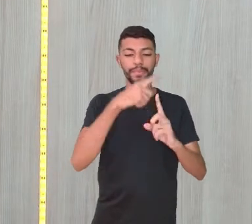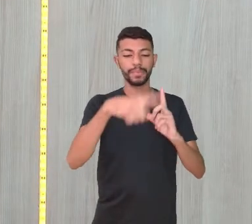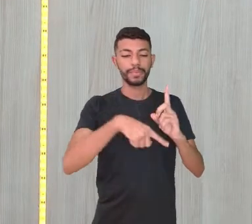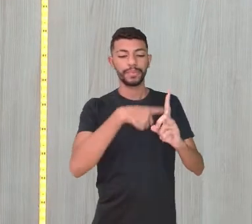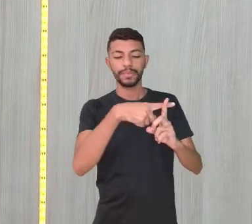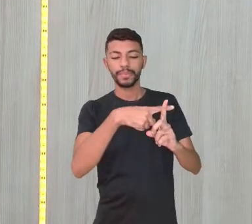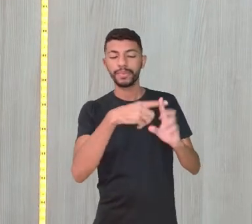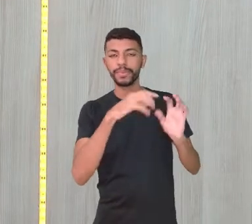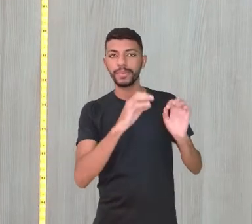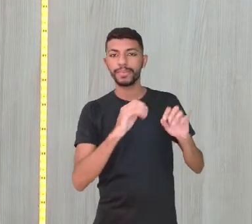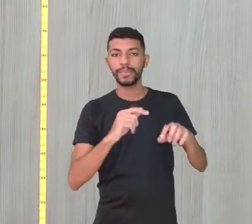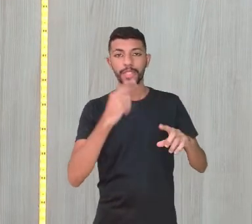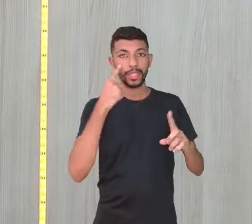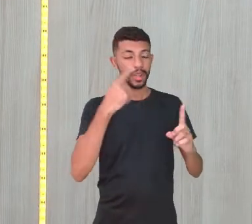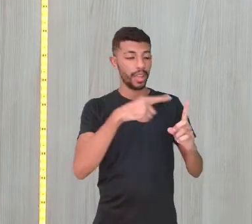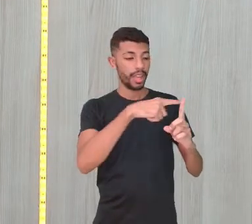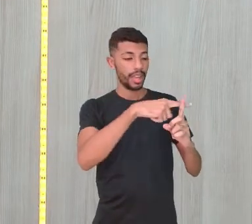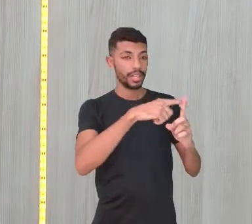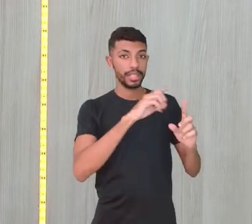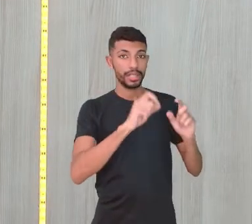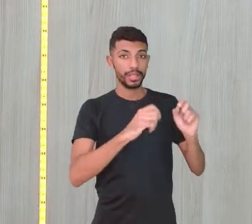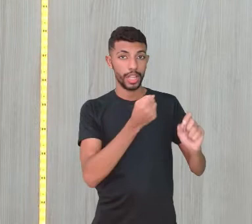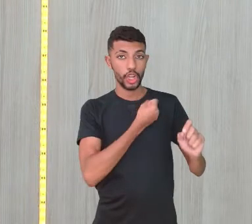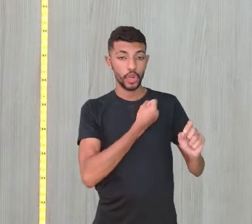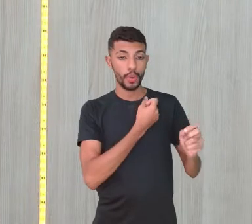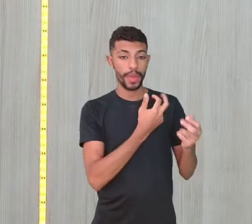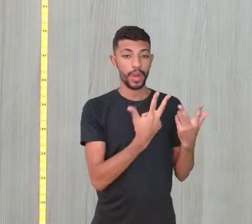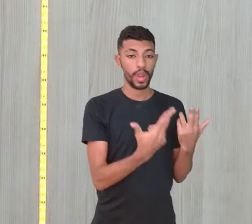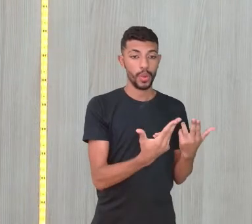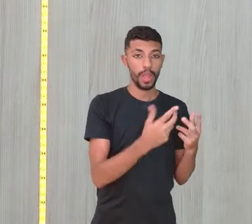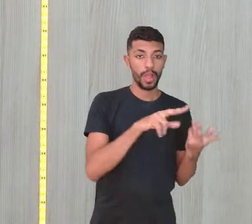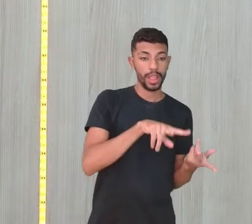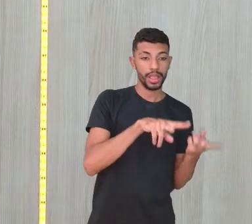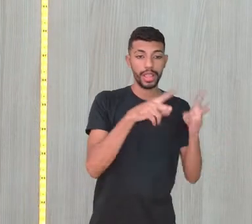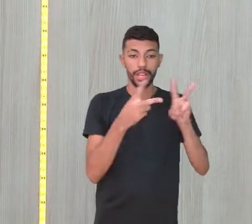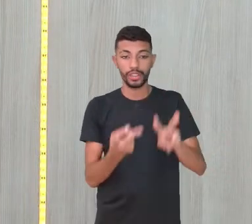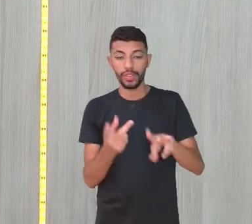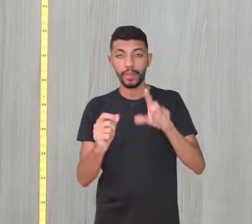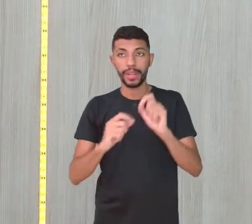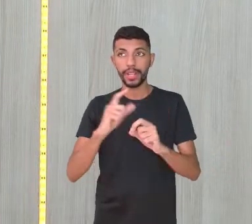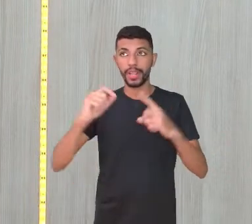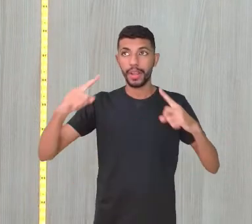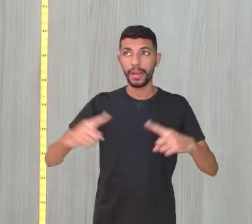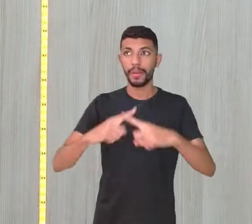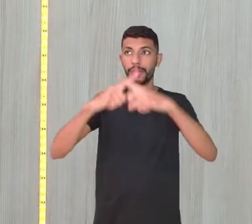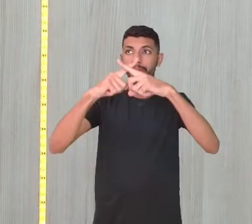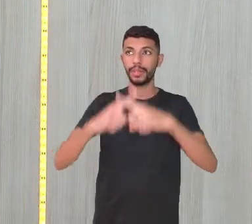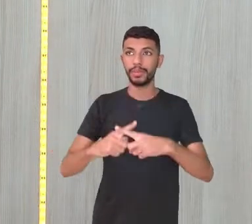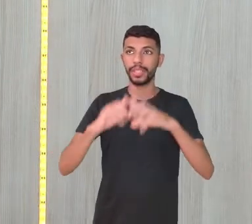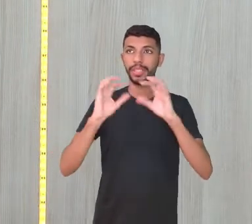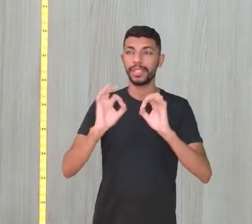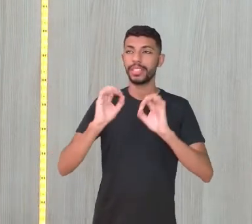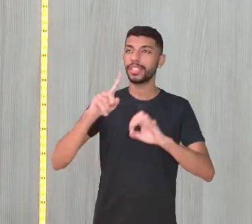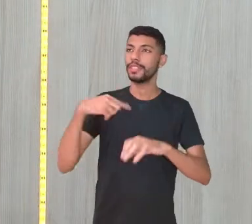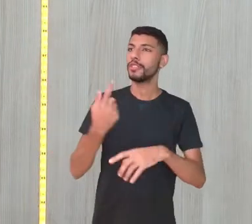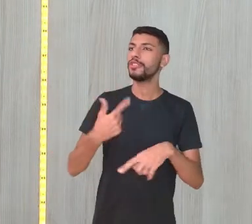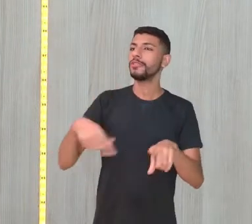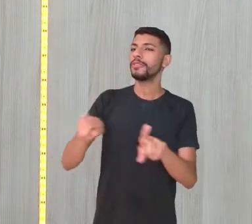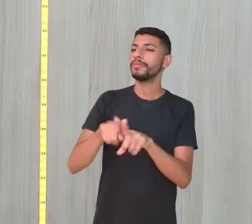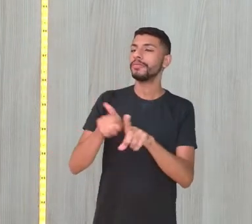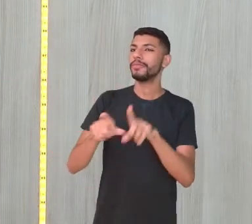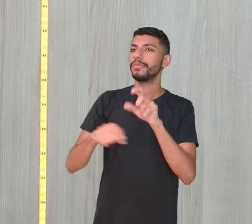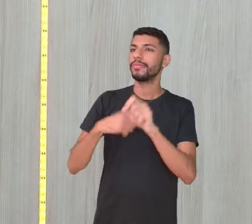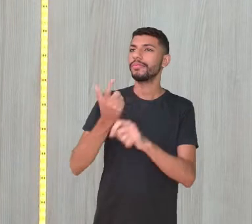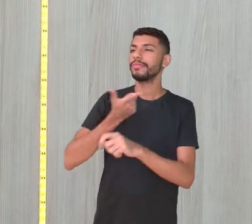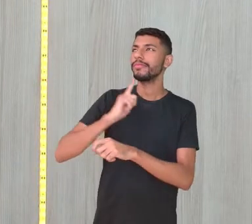quando a gente pega a adição de termos iguais e transforma em uma multiplicação, a gente chega também